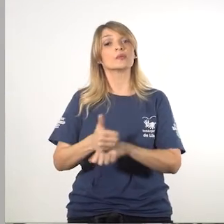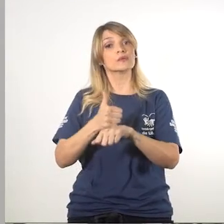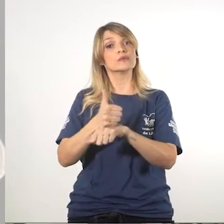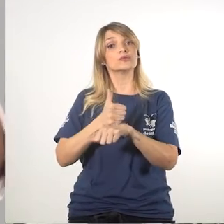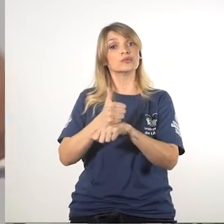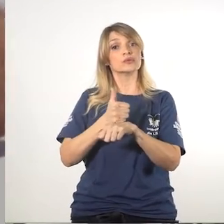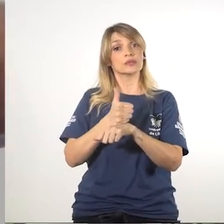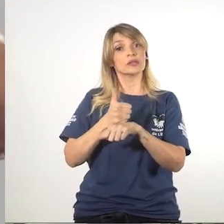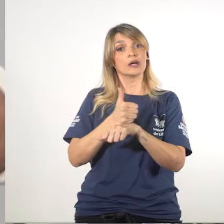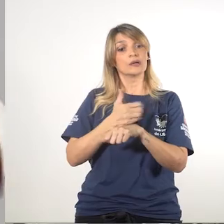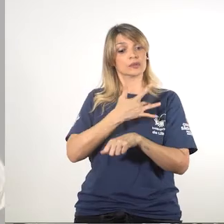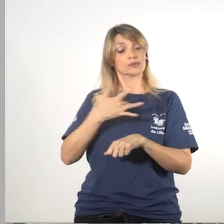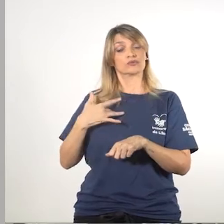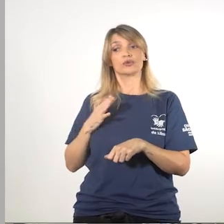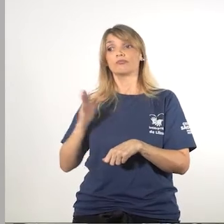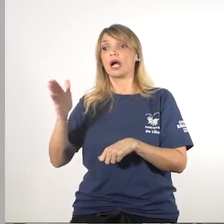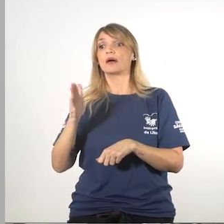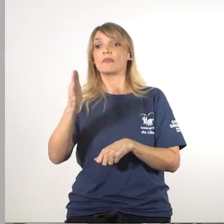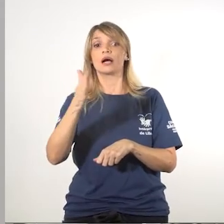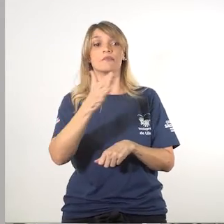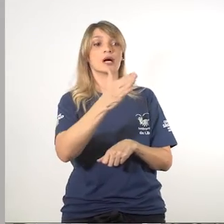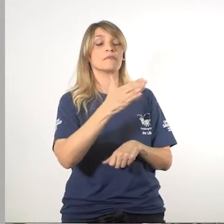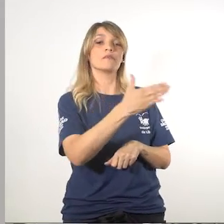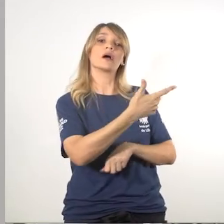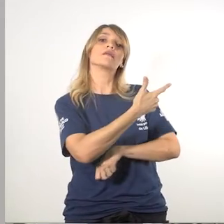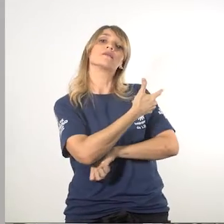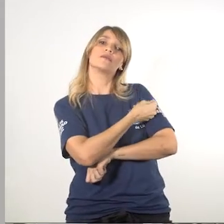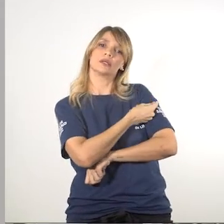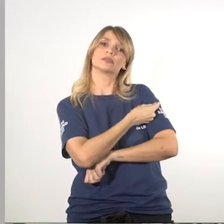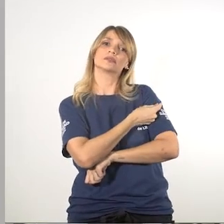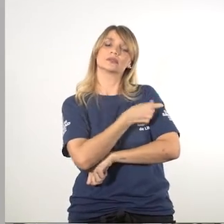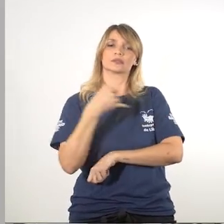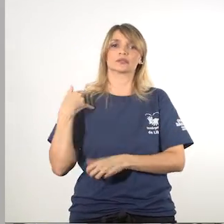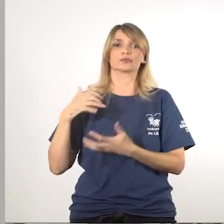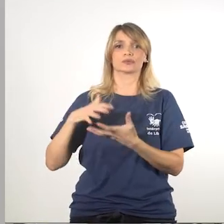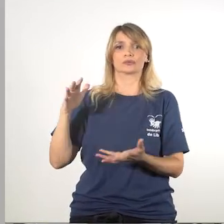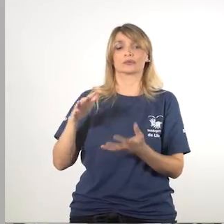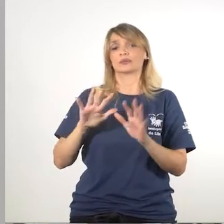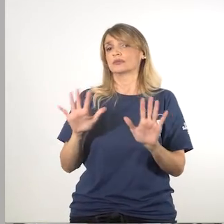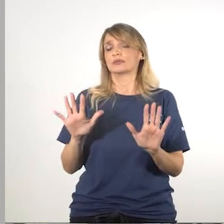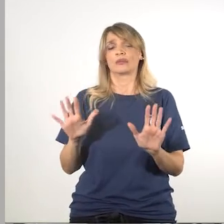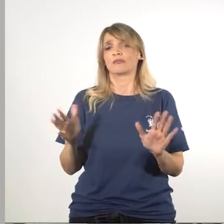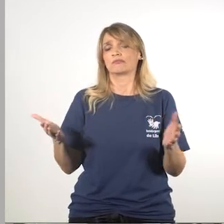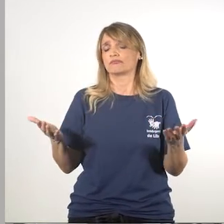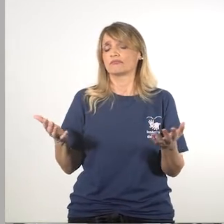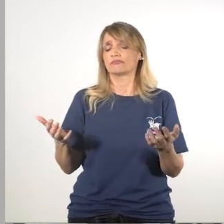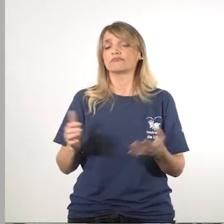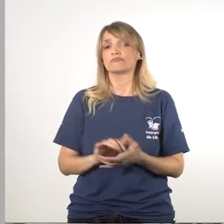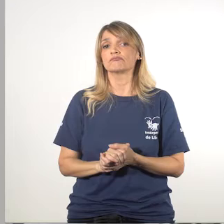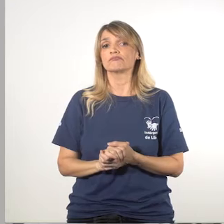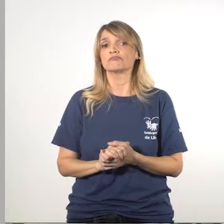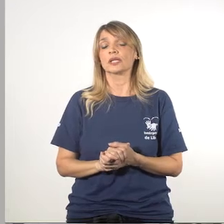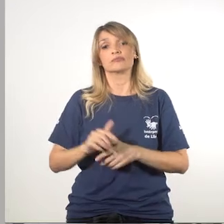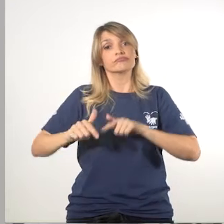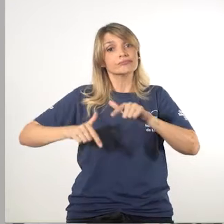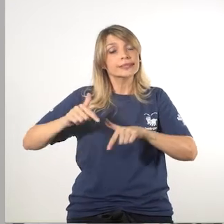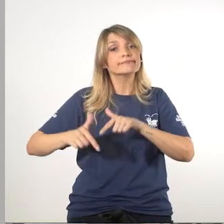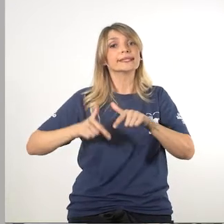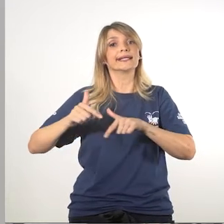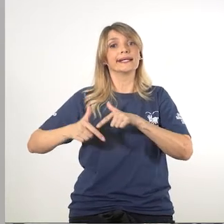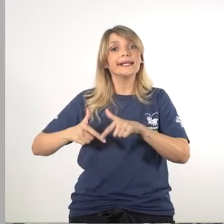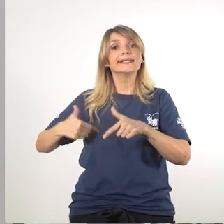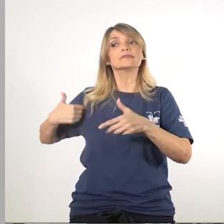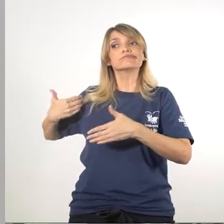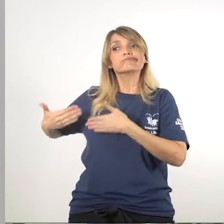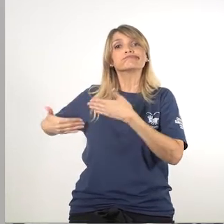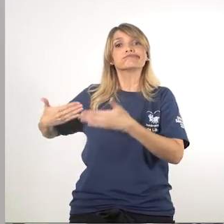até esses locais vacinar essa população. Então, é isso, prefeito, é um trabalho, é um acúmulo de